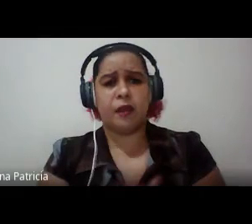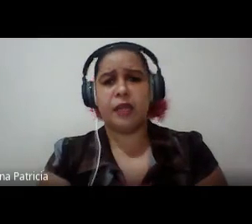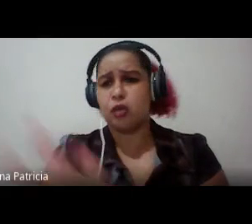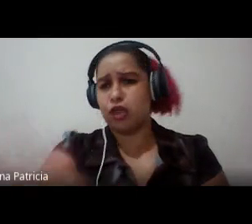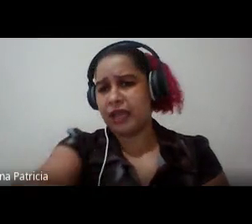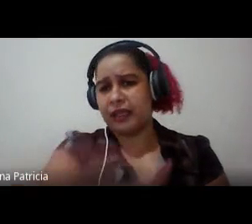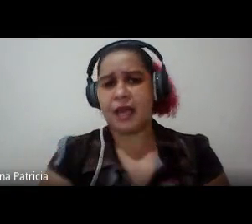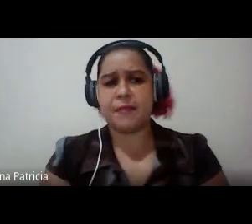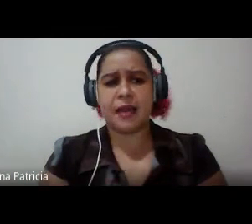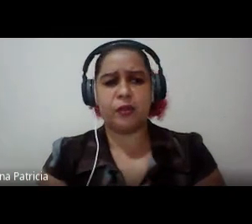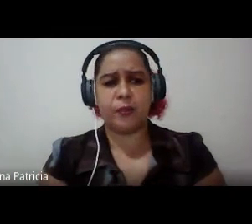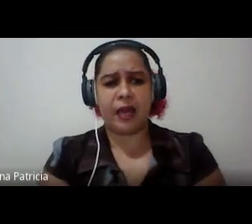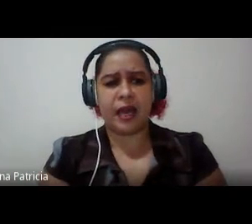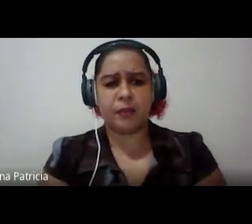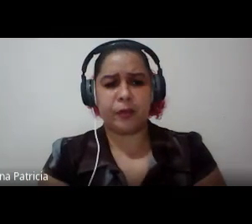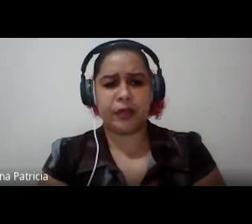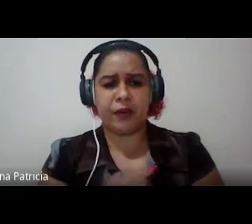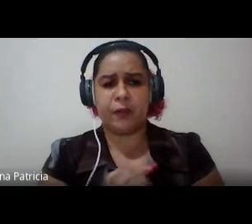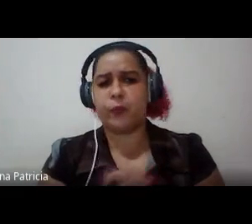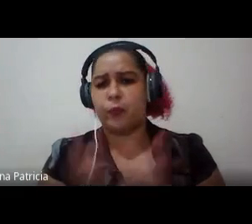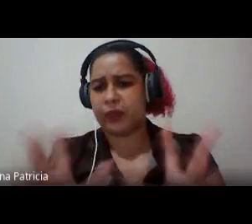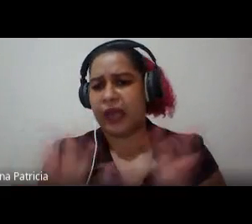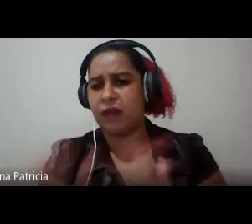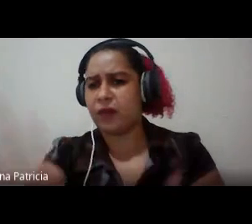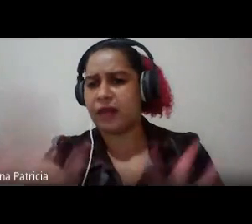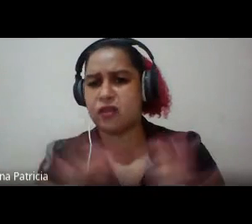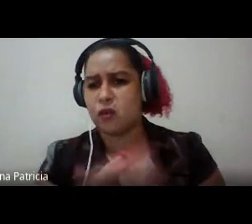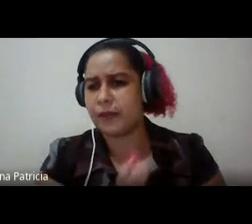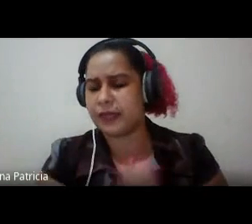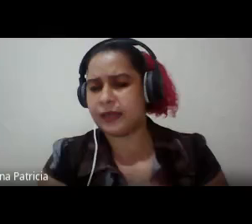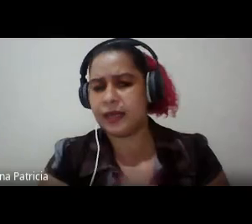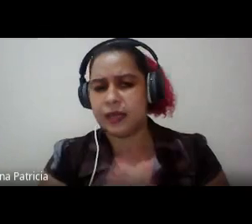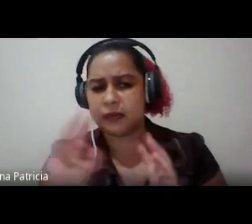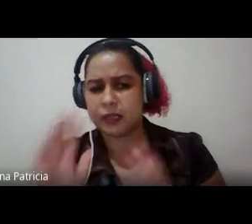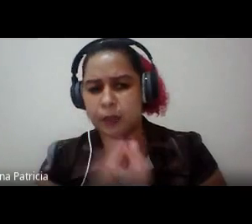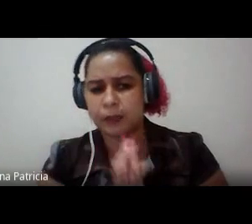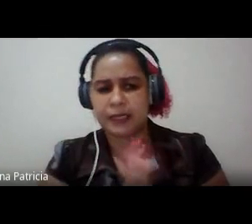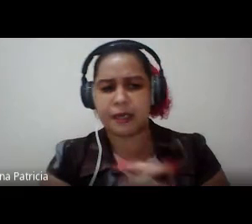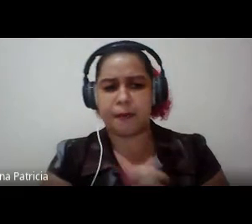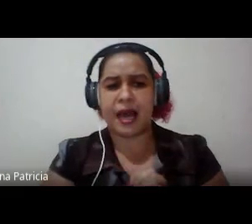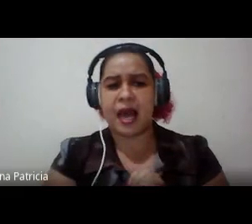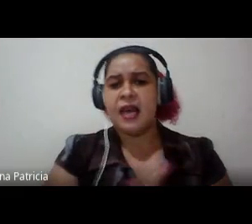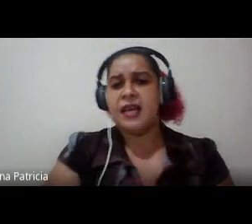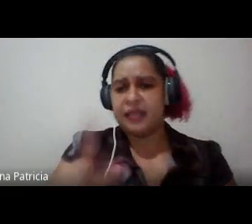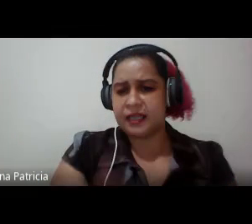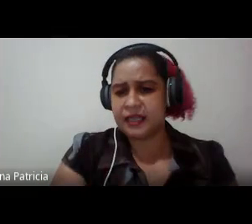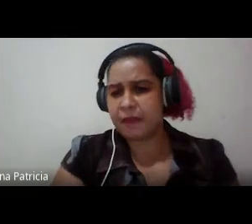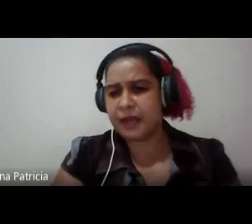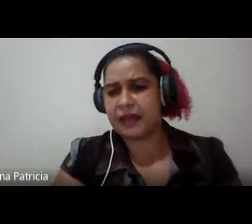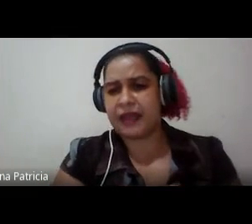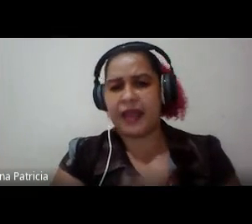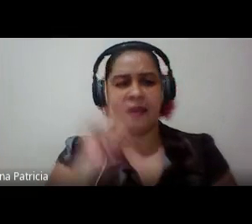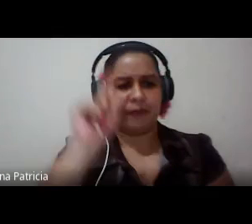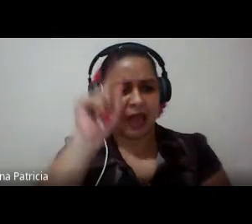Eu deixo o chat aqui aberto do meu lado, porque eu quero ver o que é que vocês estão comentando, vocês podem participar. Se quiser